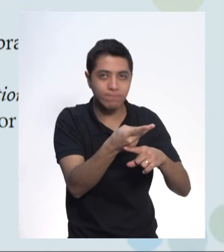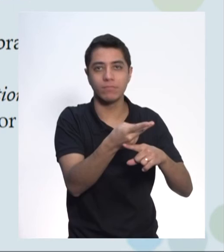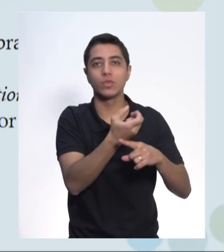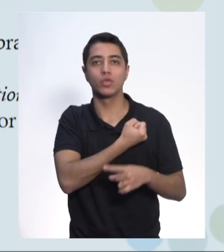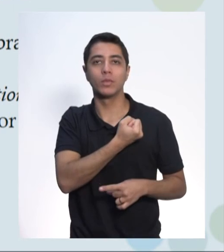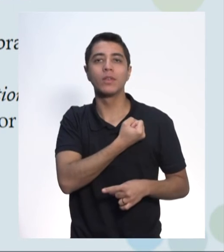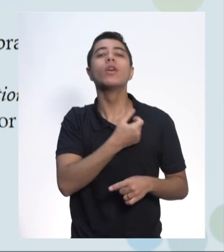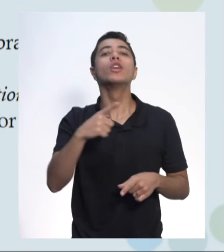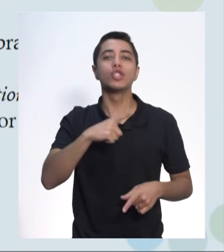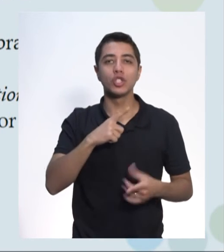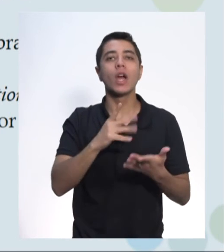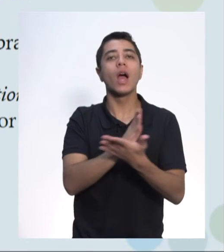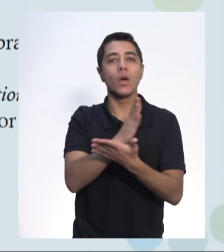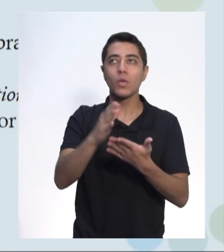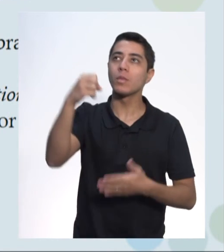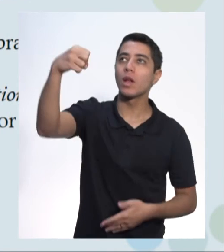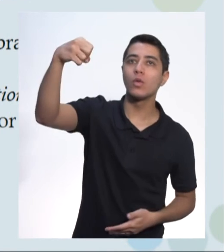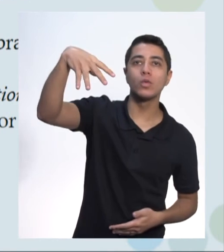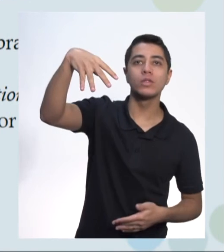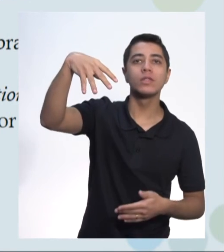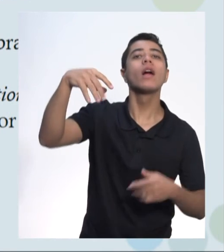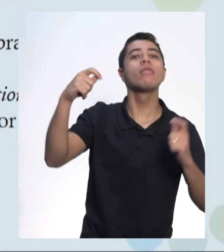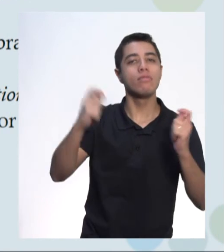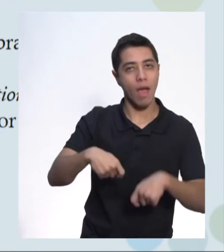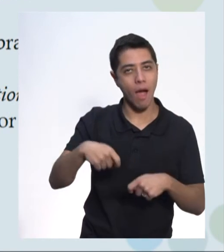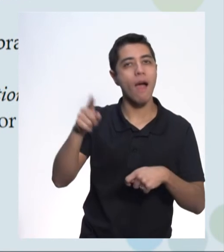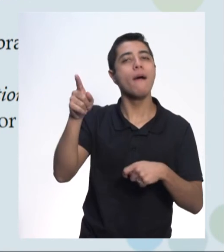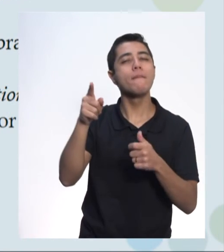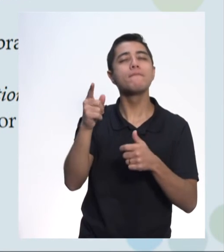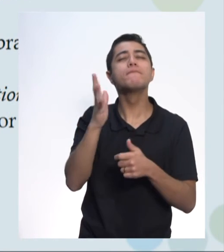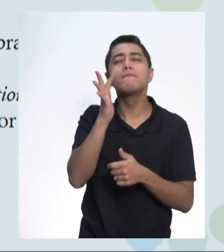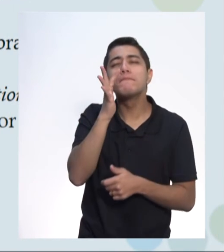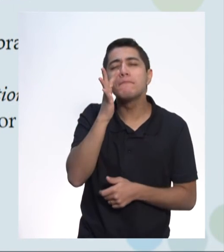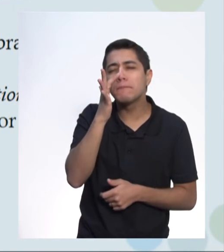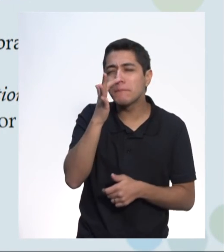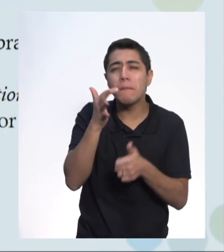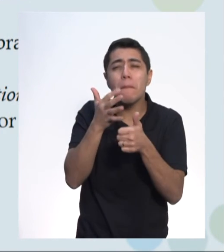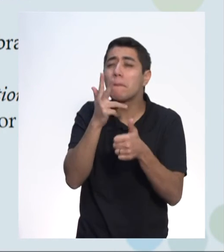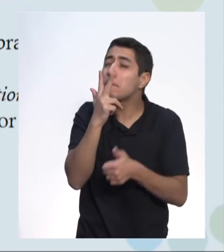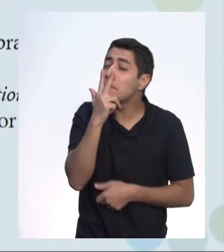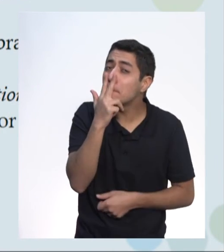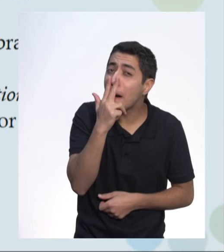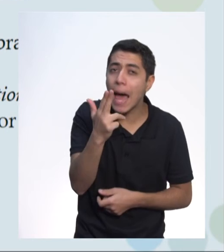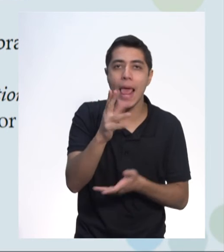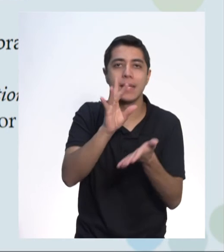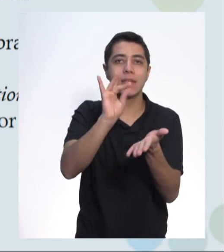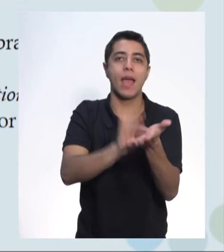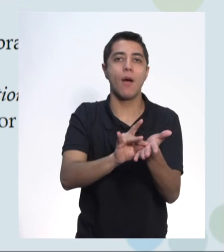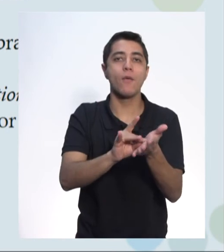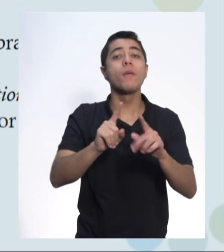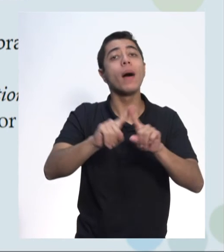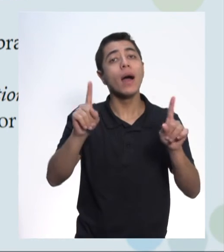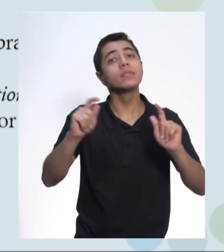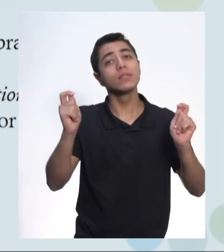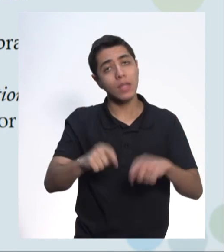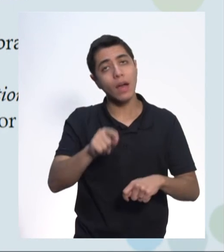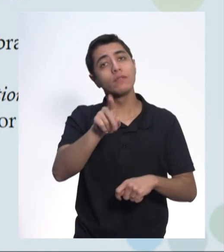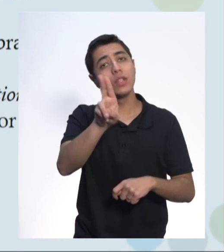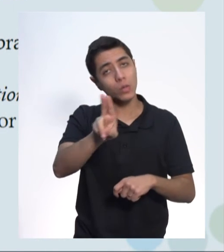então a gente tem iluminação que ficam mais fiéis ao real, mas normalmente a gente consegue chegar a um número aproximado com aquelas lâmpadas de casa